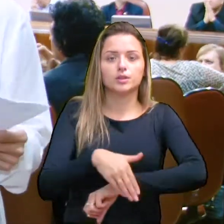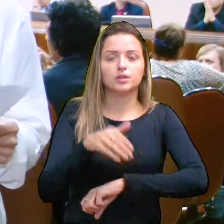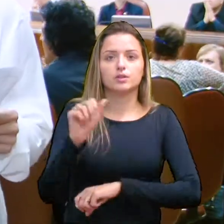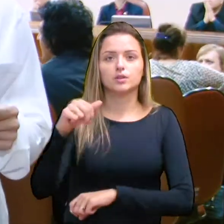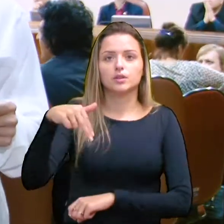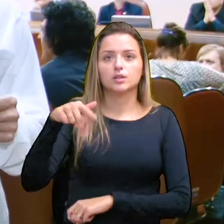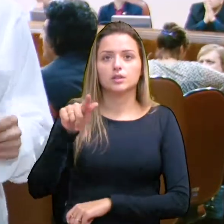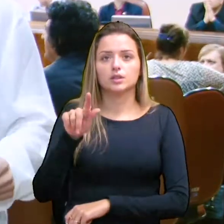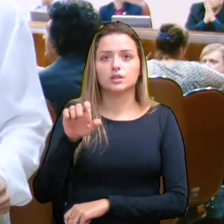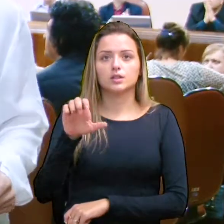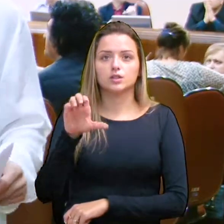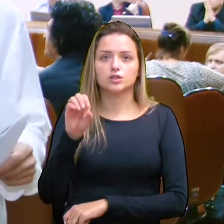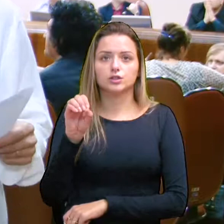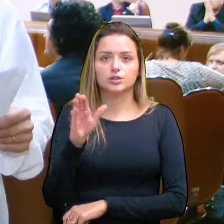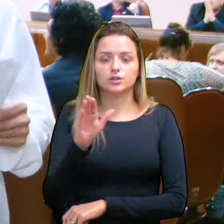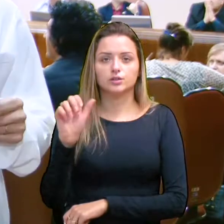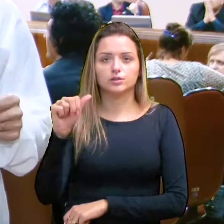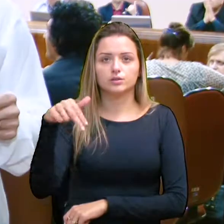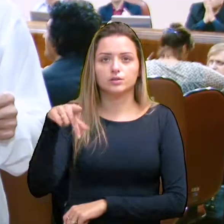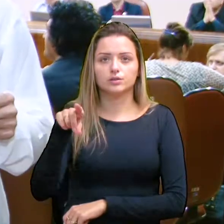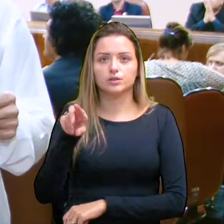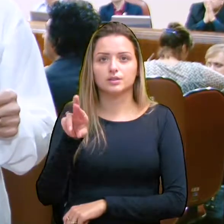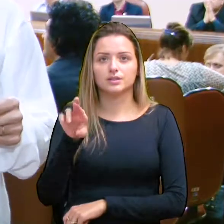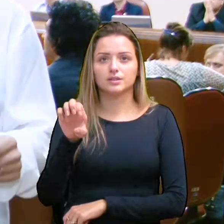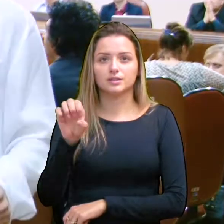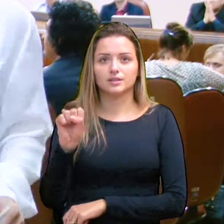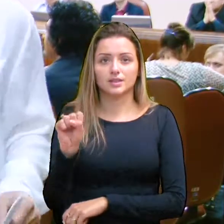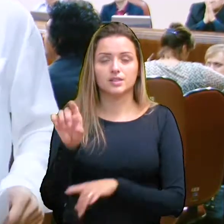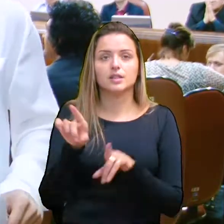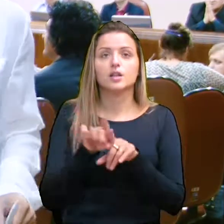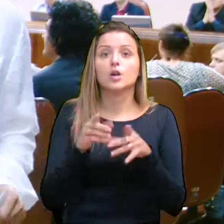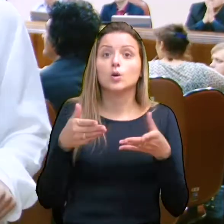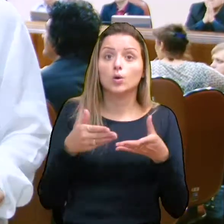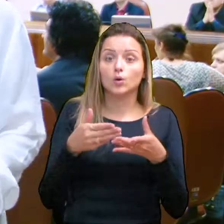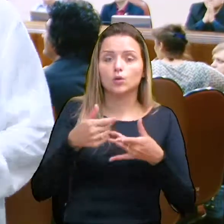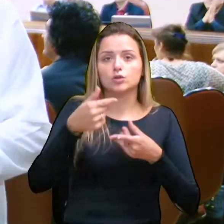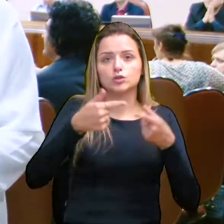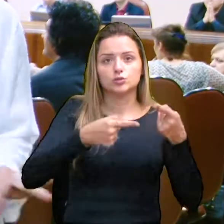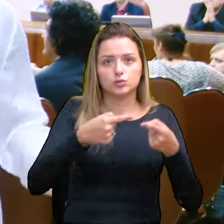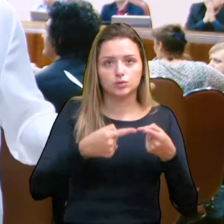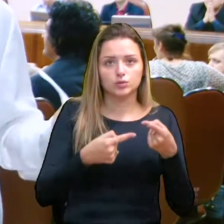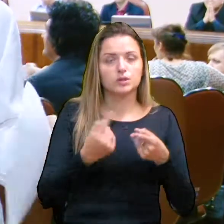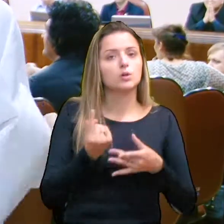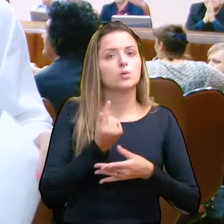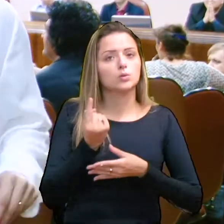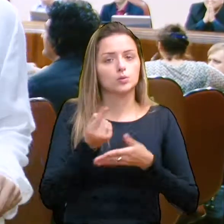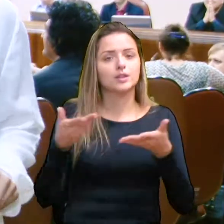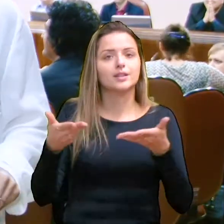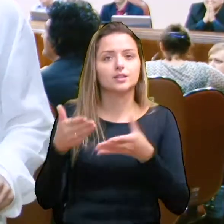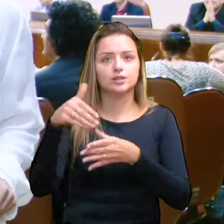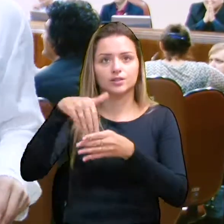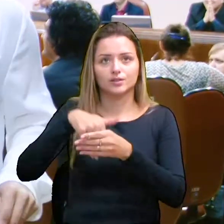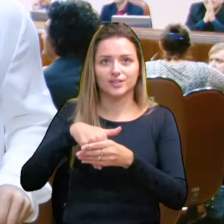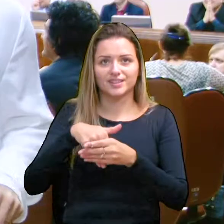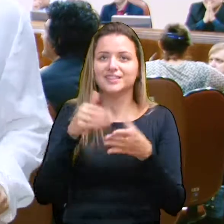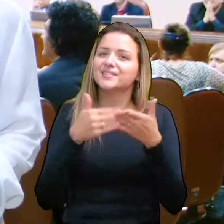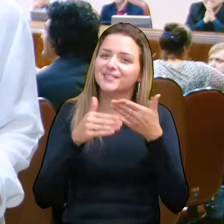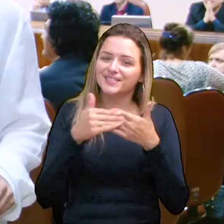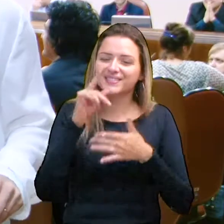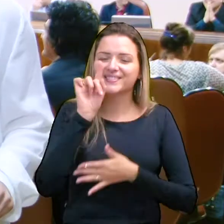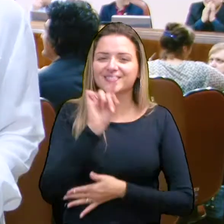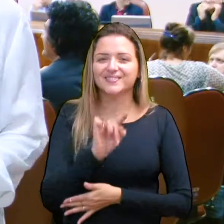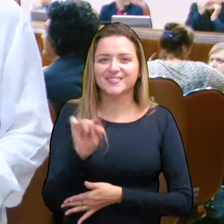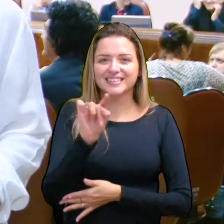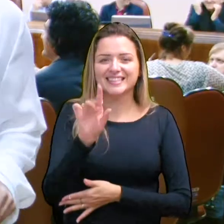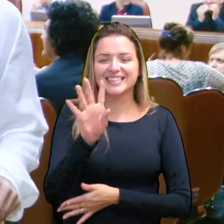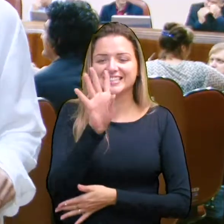Andrés. Esse projeto ele entra hoje em discussão única e já vai para a votação. Tudo isso e muito